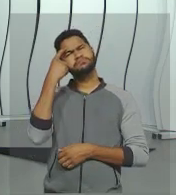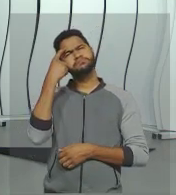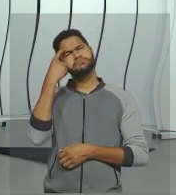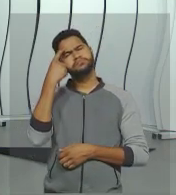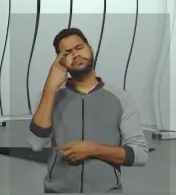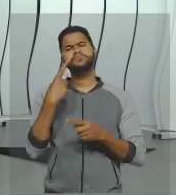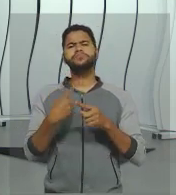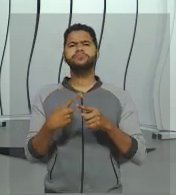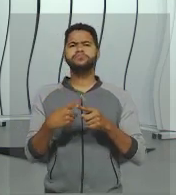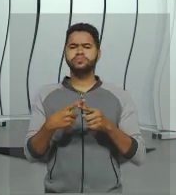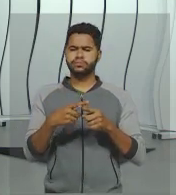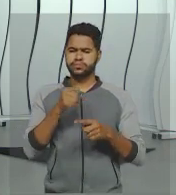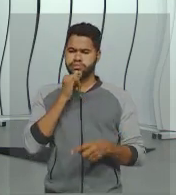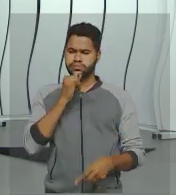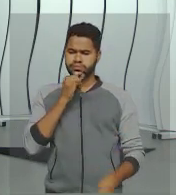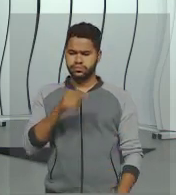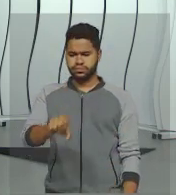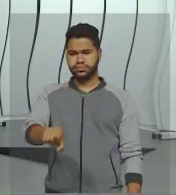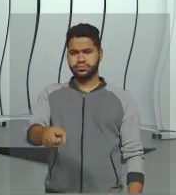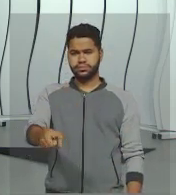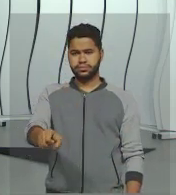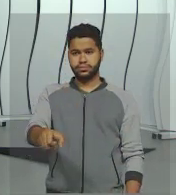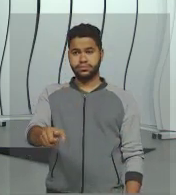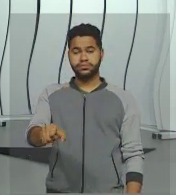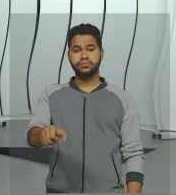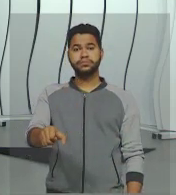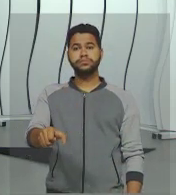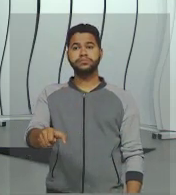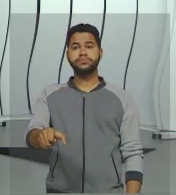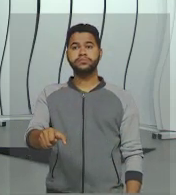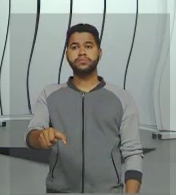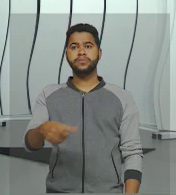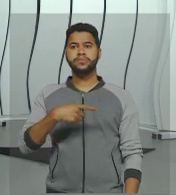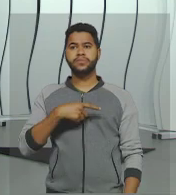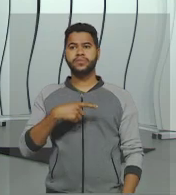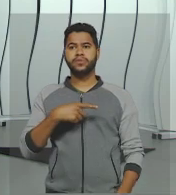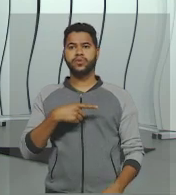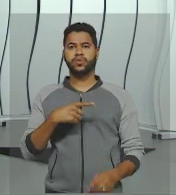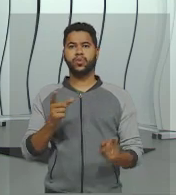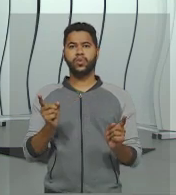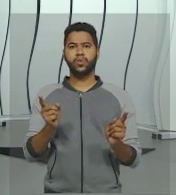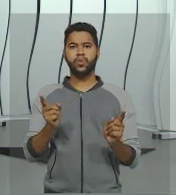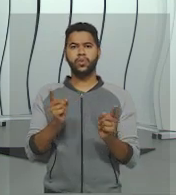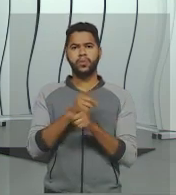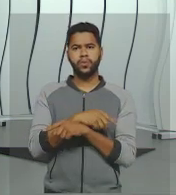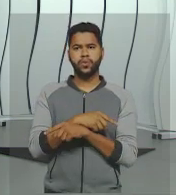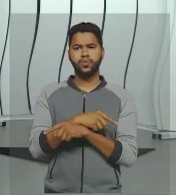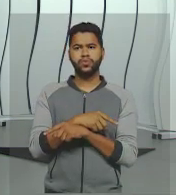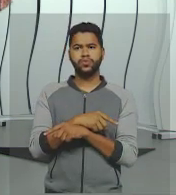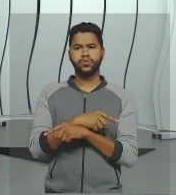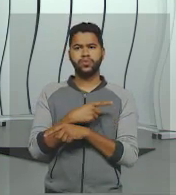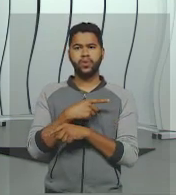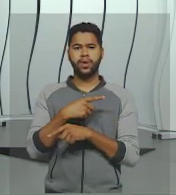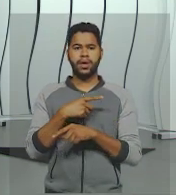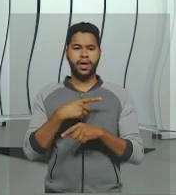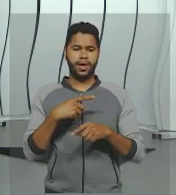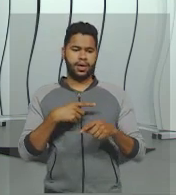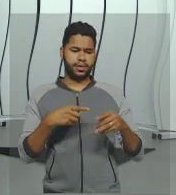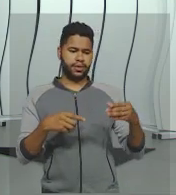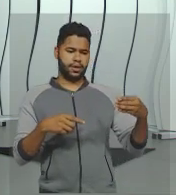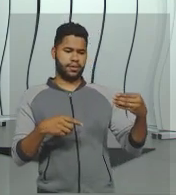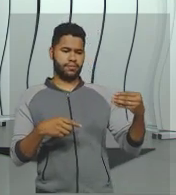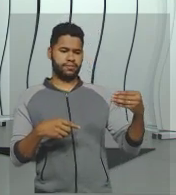as maçanetas das portas elas ficam do lado oposto aonde ficam as